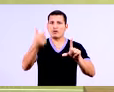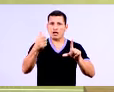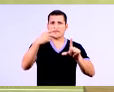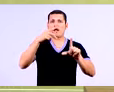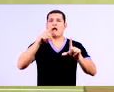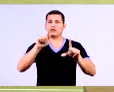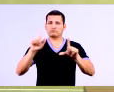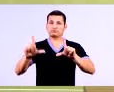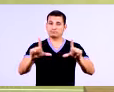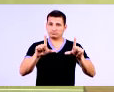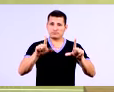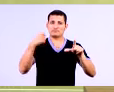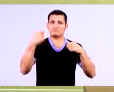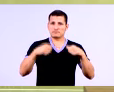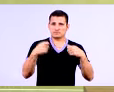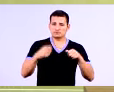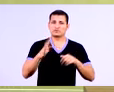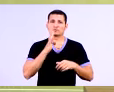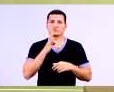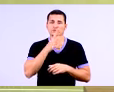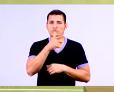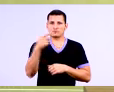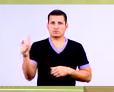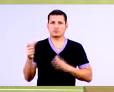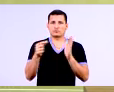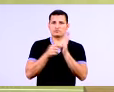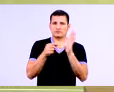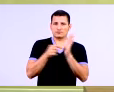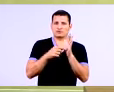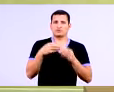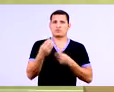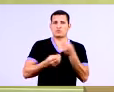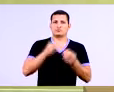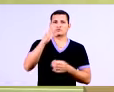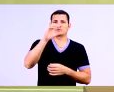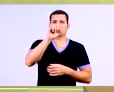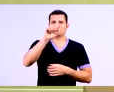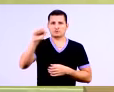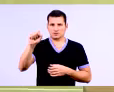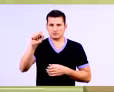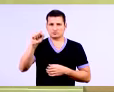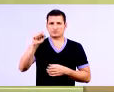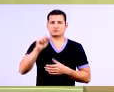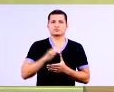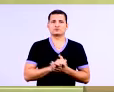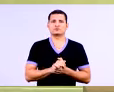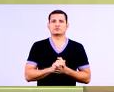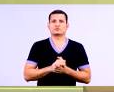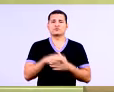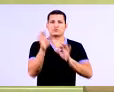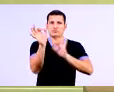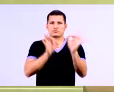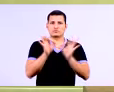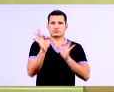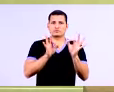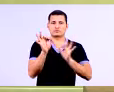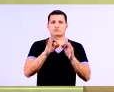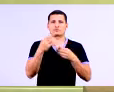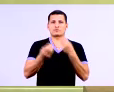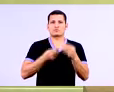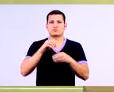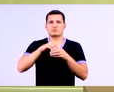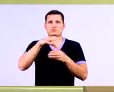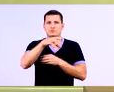web, a gente vai ter que conhecer outras ferramentas, como o CSS, para a gente trabalhar na formatação do